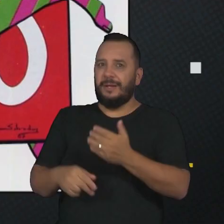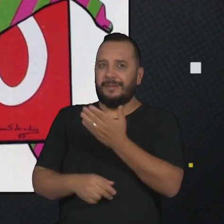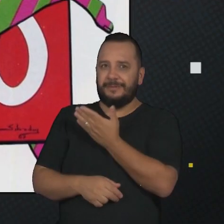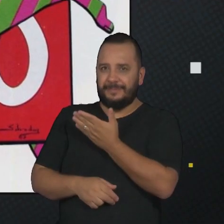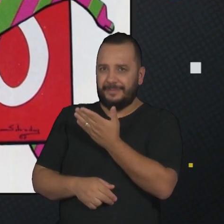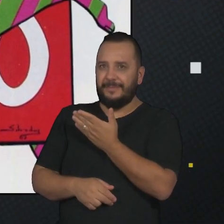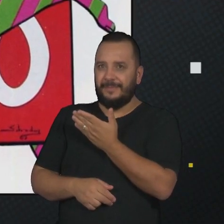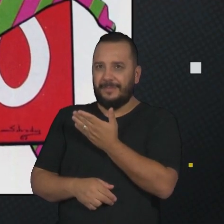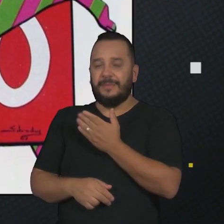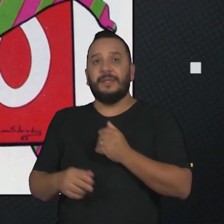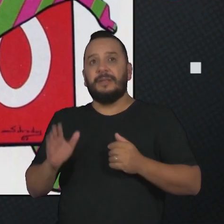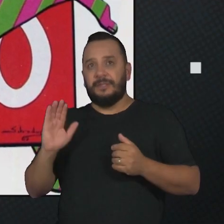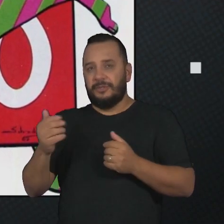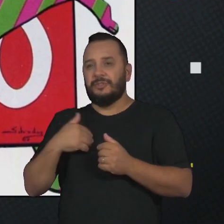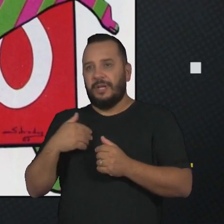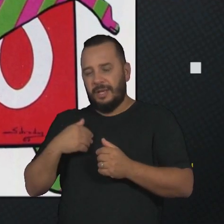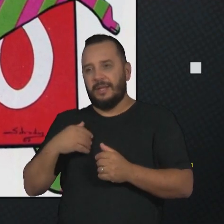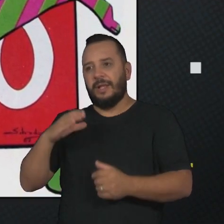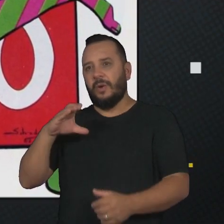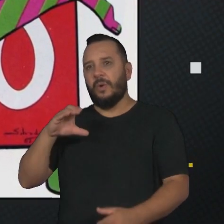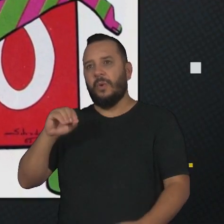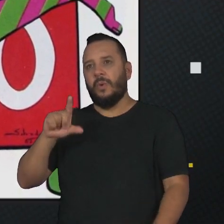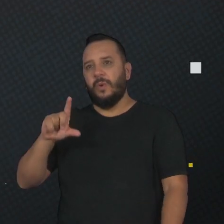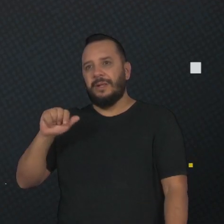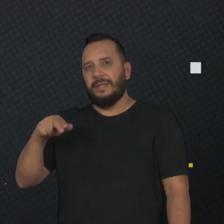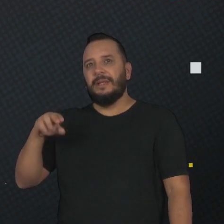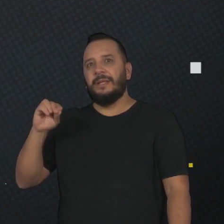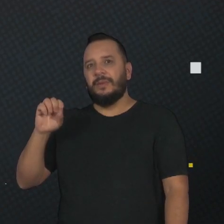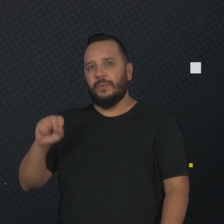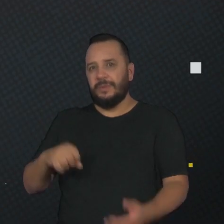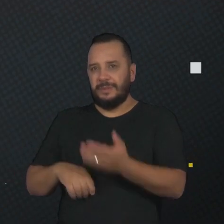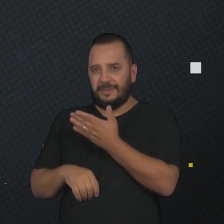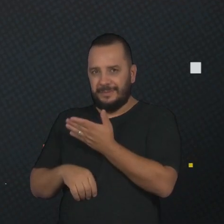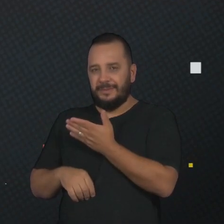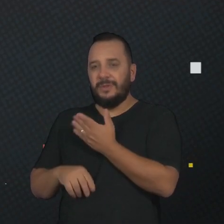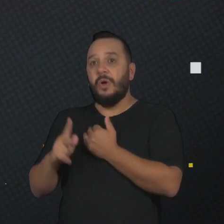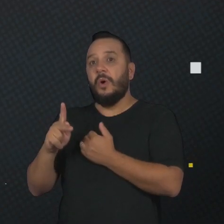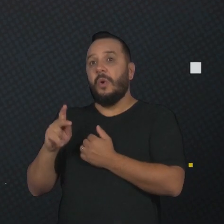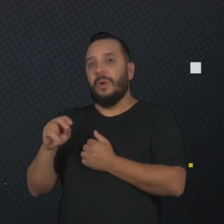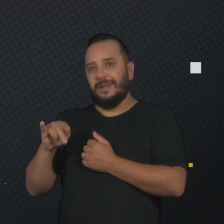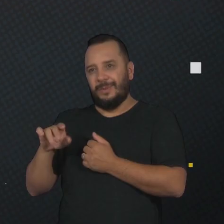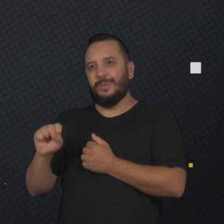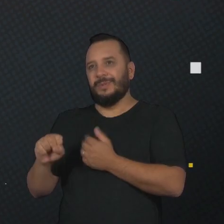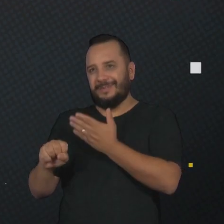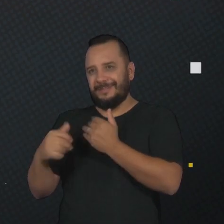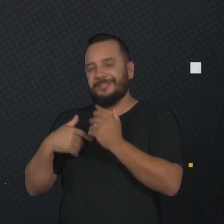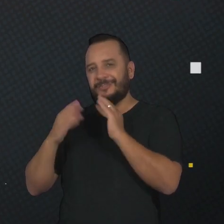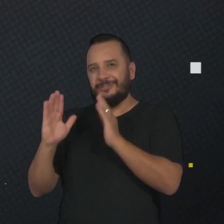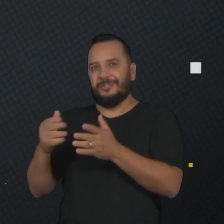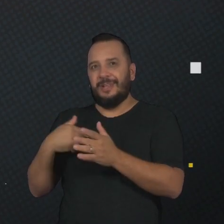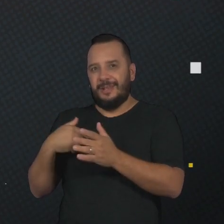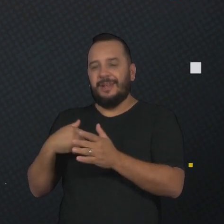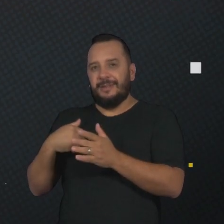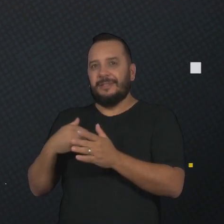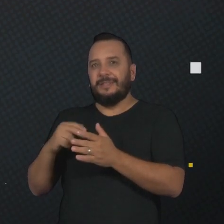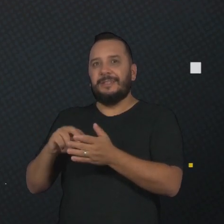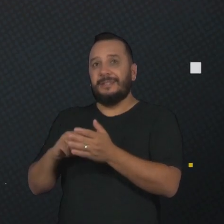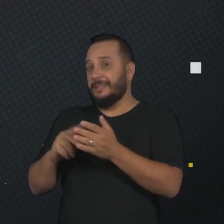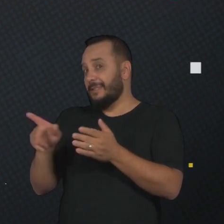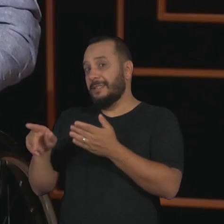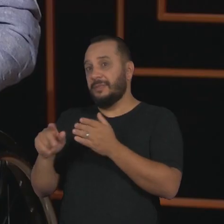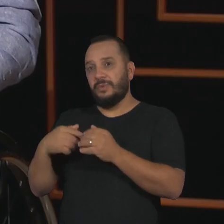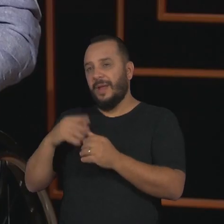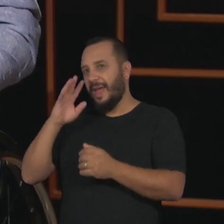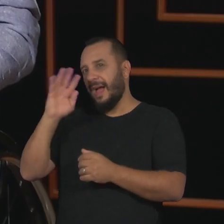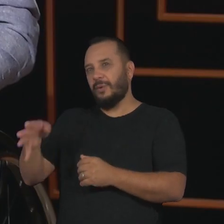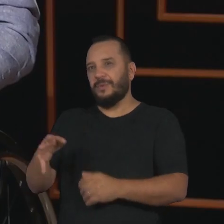outro pulando cartaz da Colinos. Então, tinha uma certa acusação nisso.